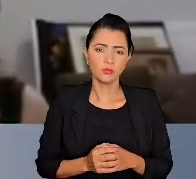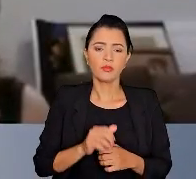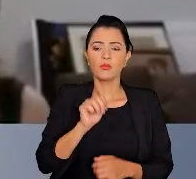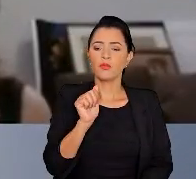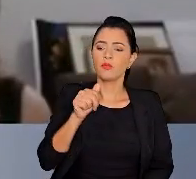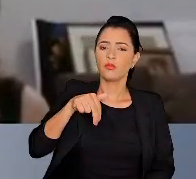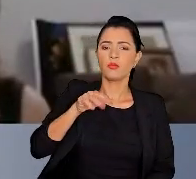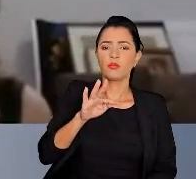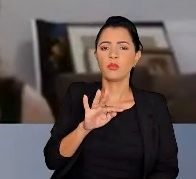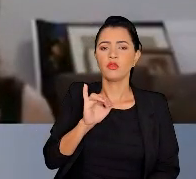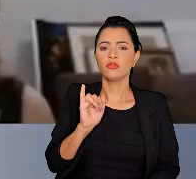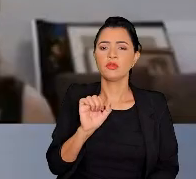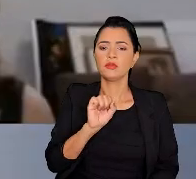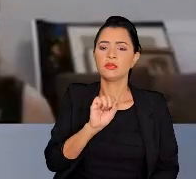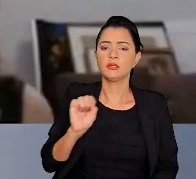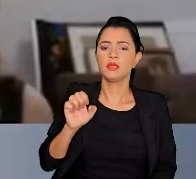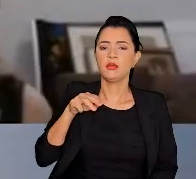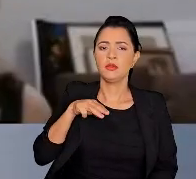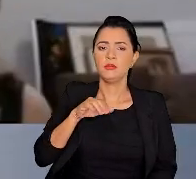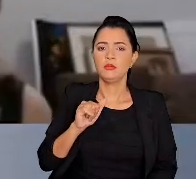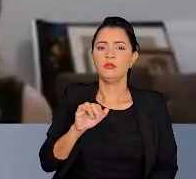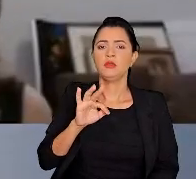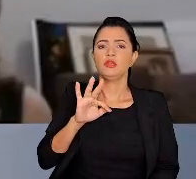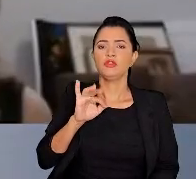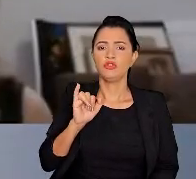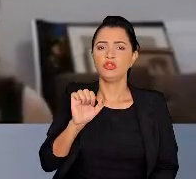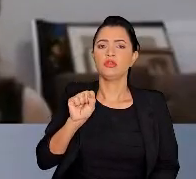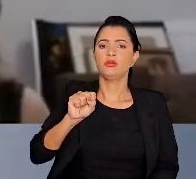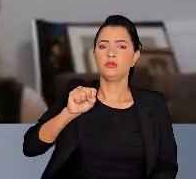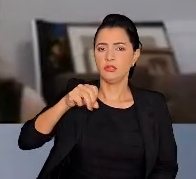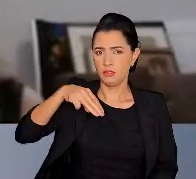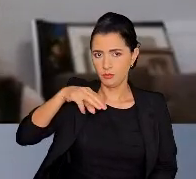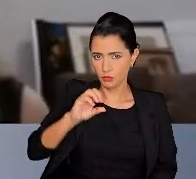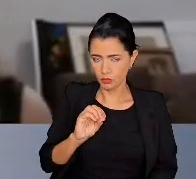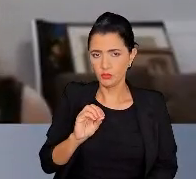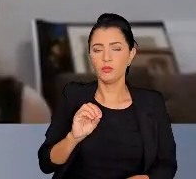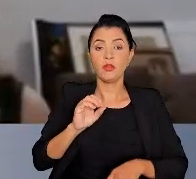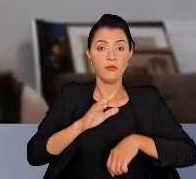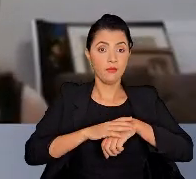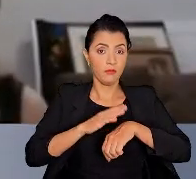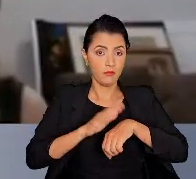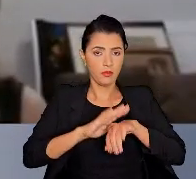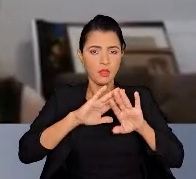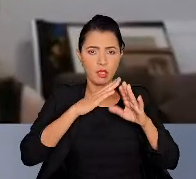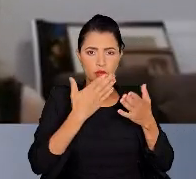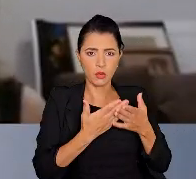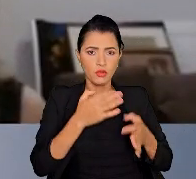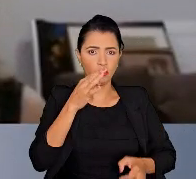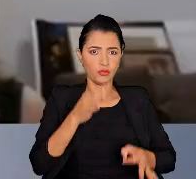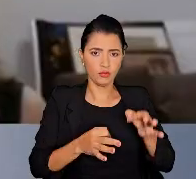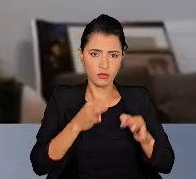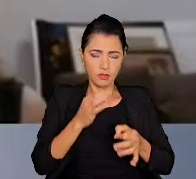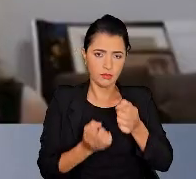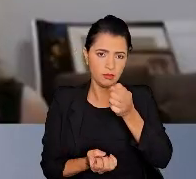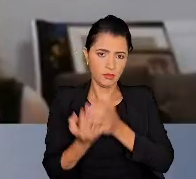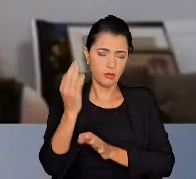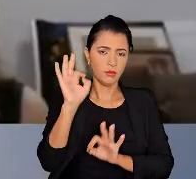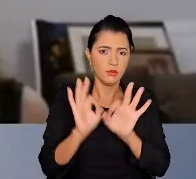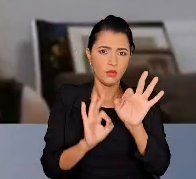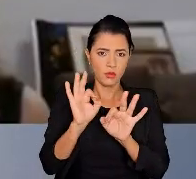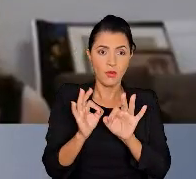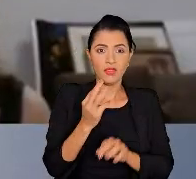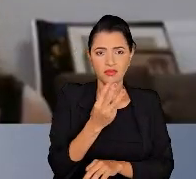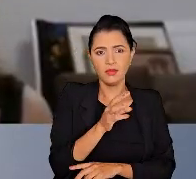antissemitismo nesse Desnudando, que é uma realização da Escola de Magistrados da Terceira